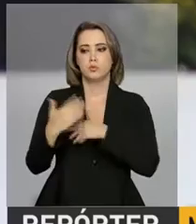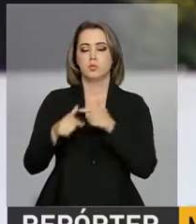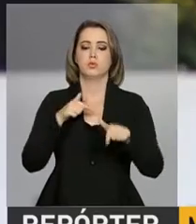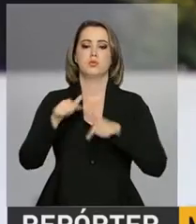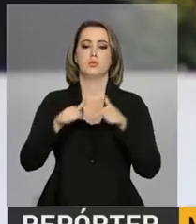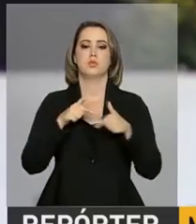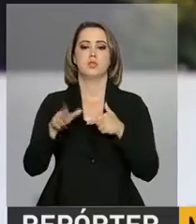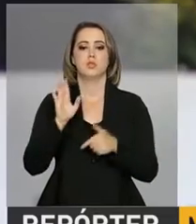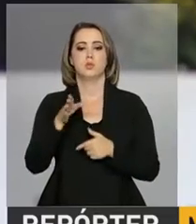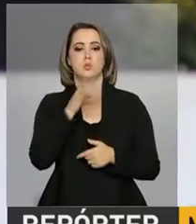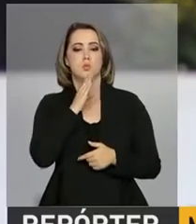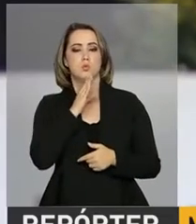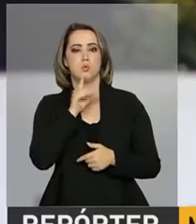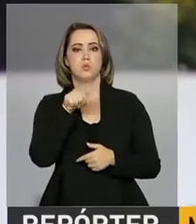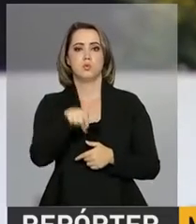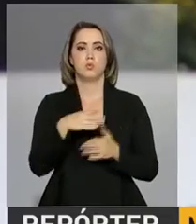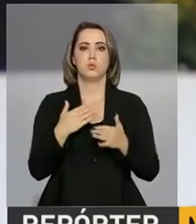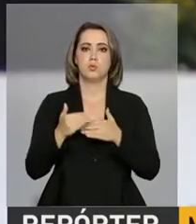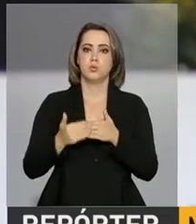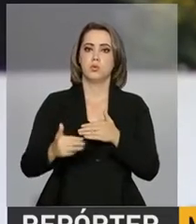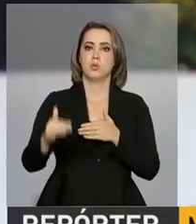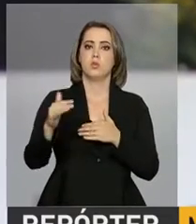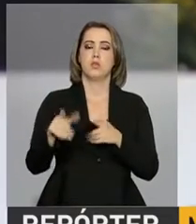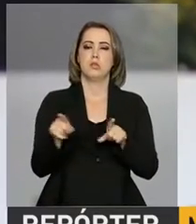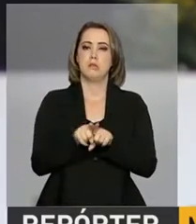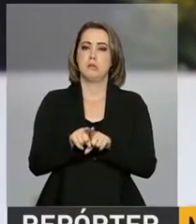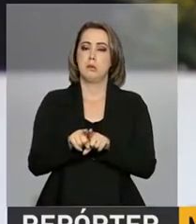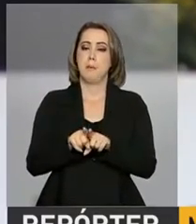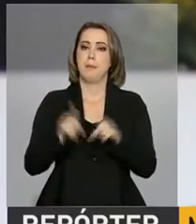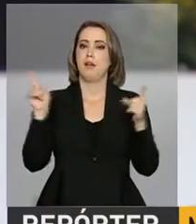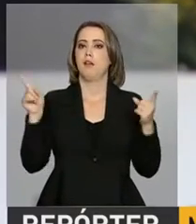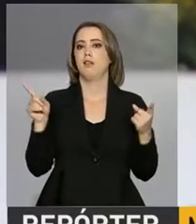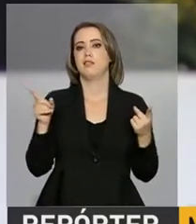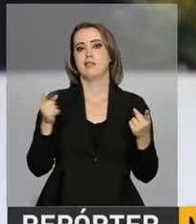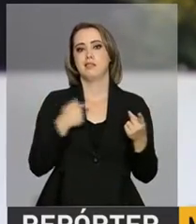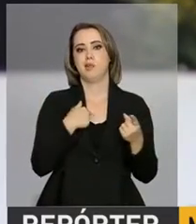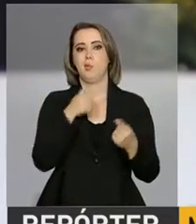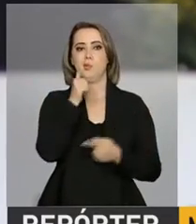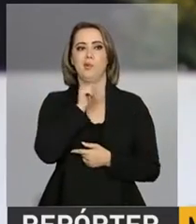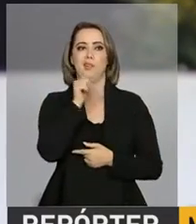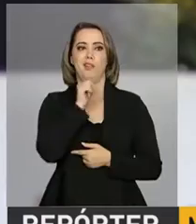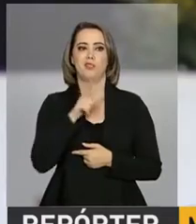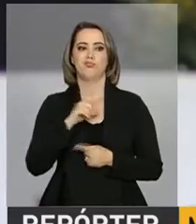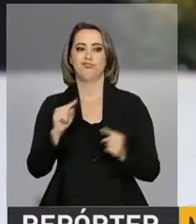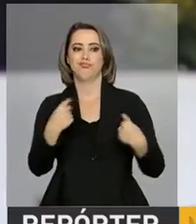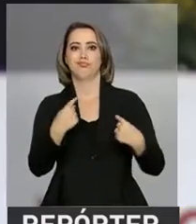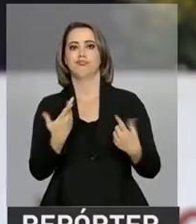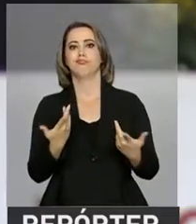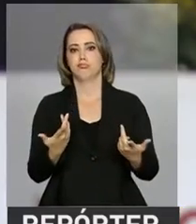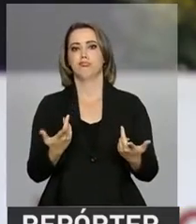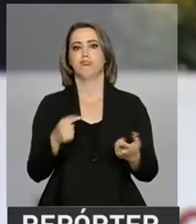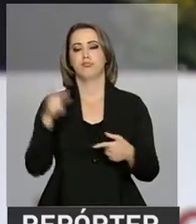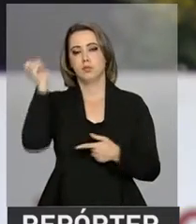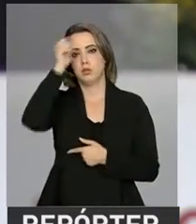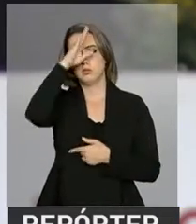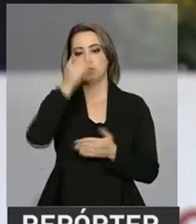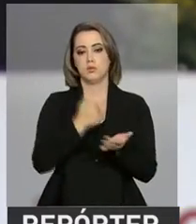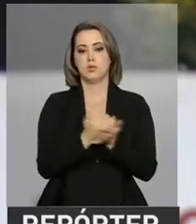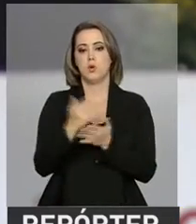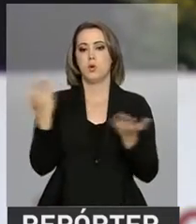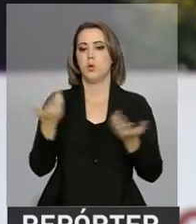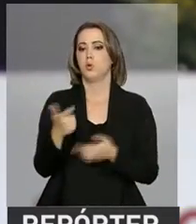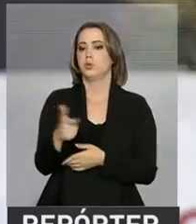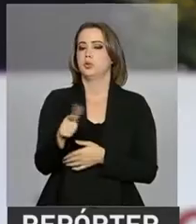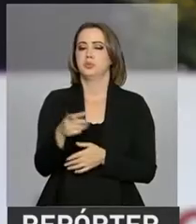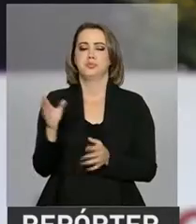tinha um pouco de conhecimento através de matérias porém por ser mulher e teve bastante dificuldade no começo hoje